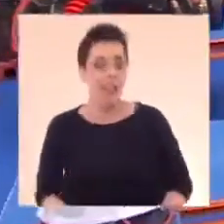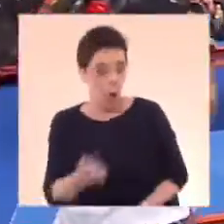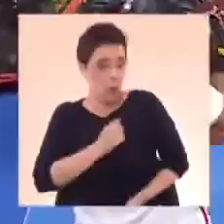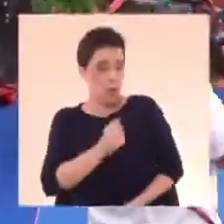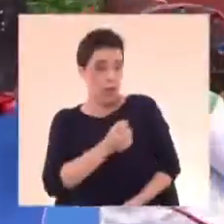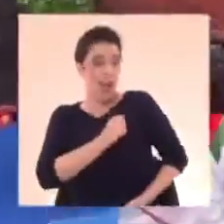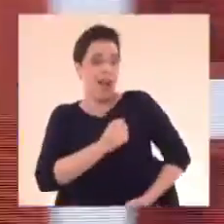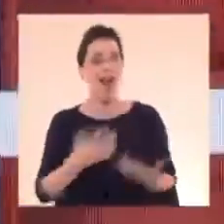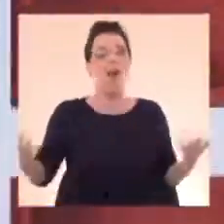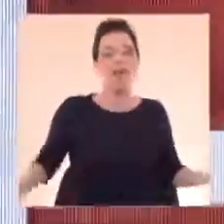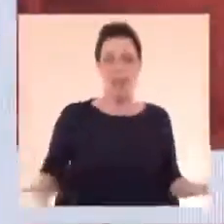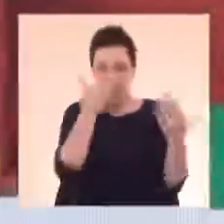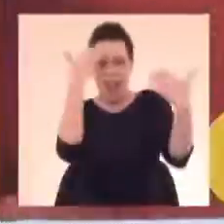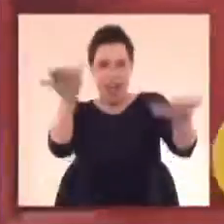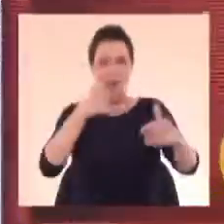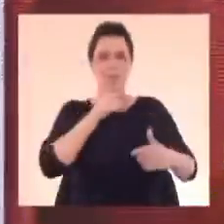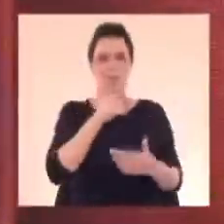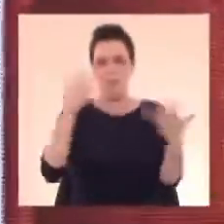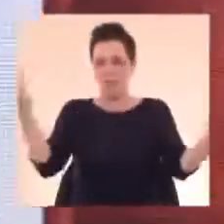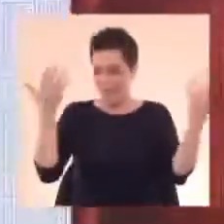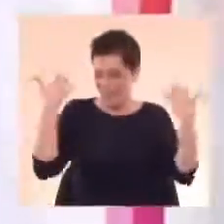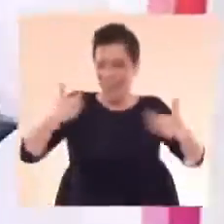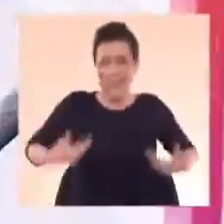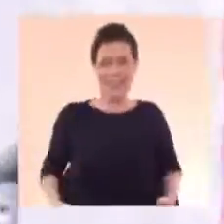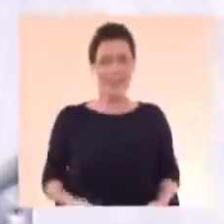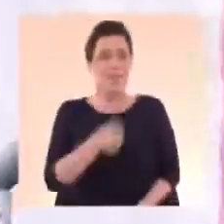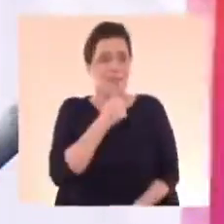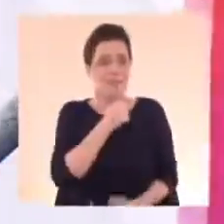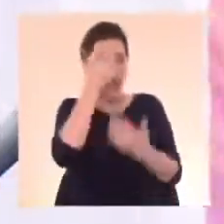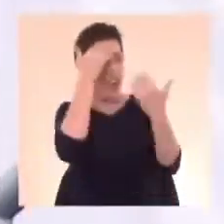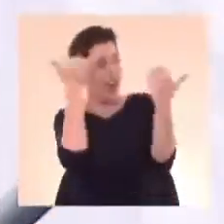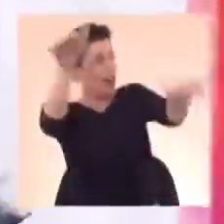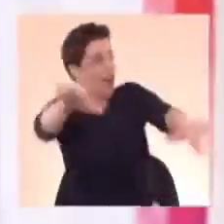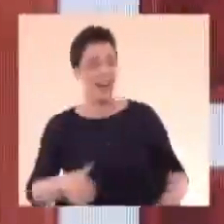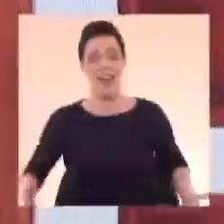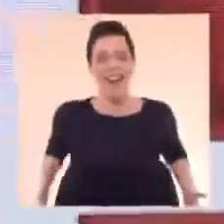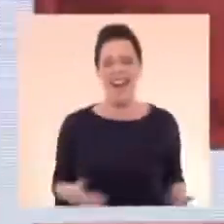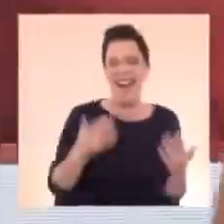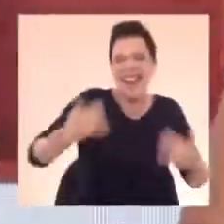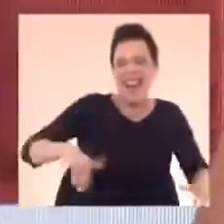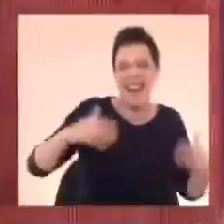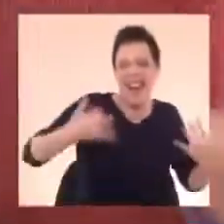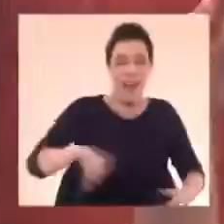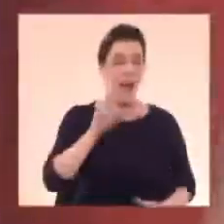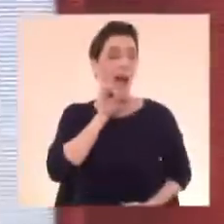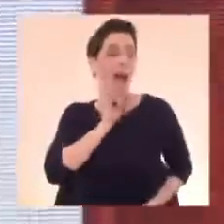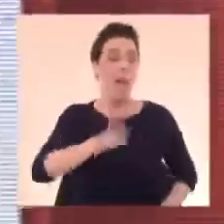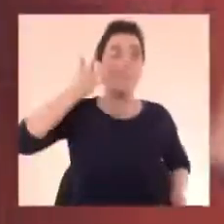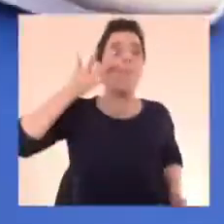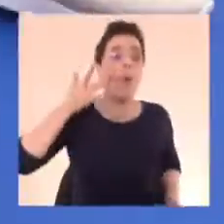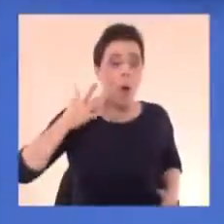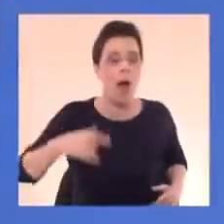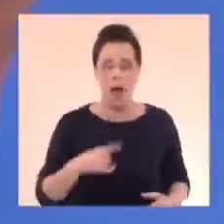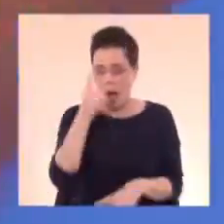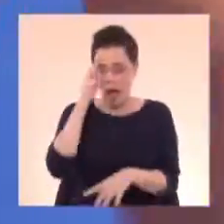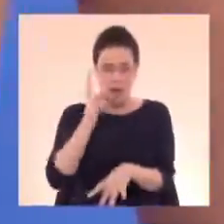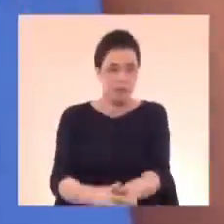meu coração. Usa e abusa, faz de mim o que quiser. Ai, ai, morena,